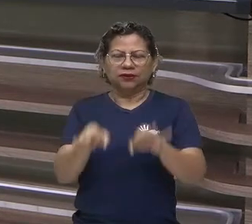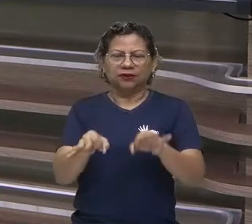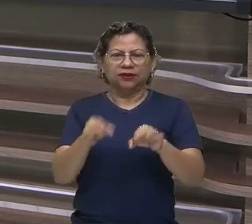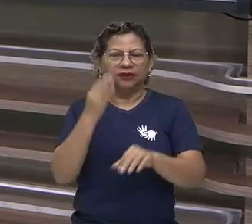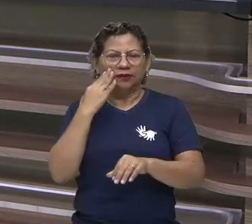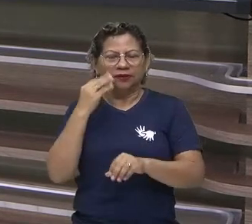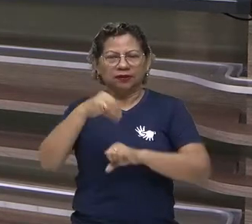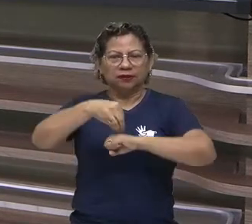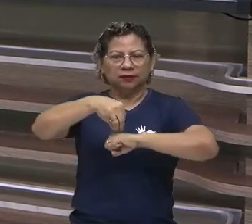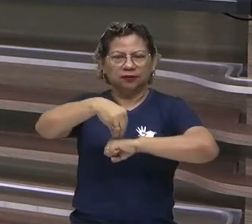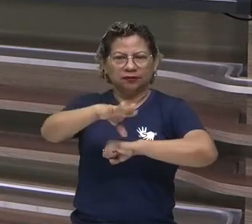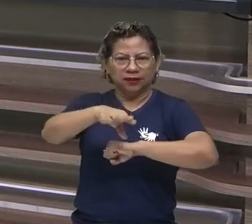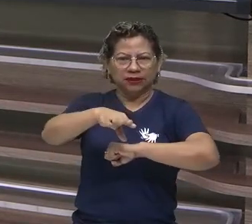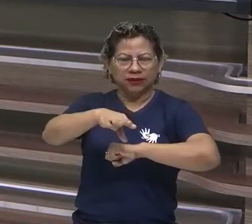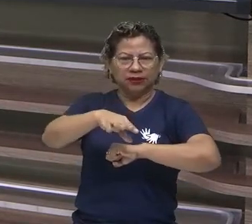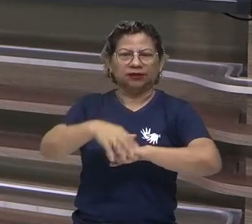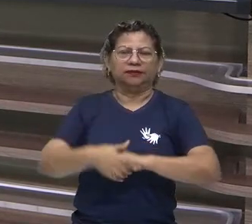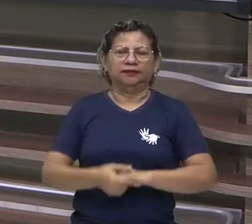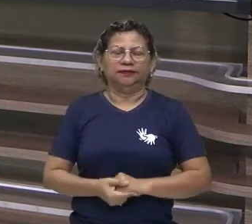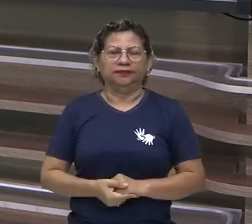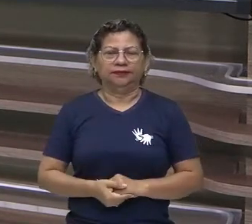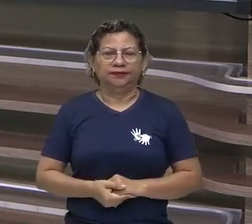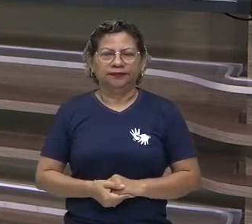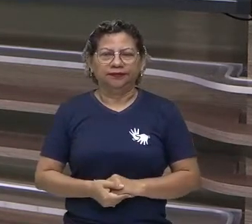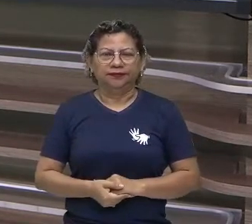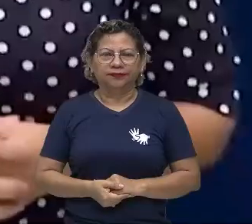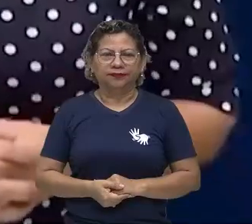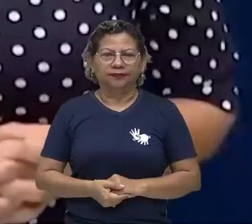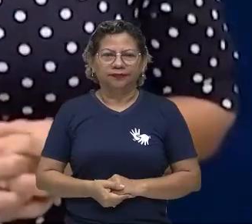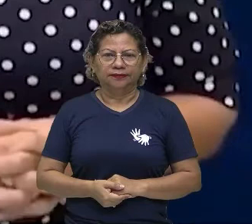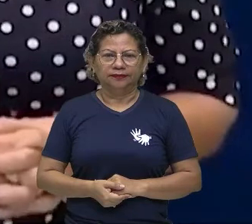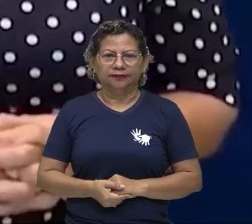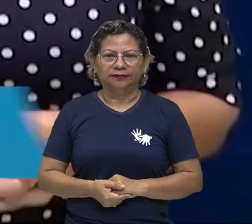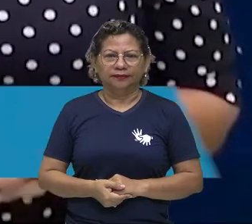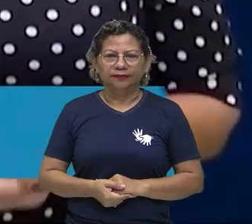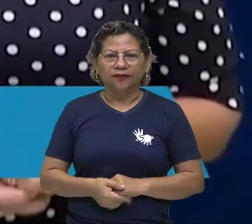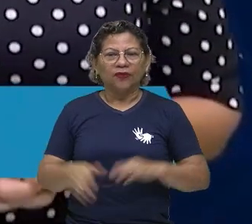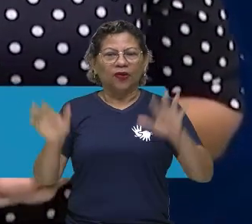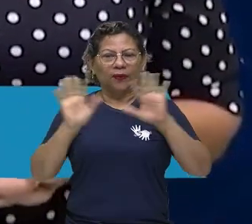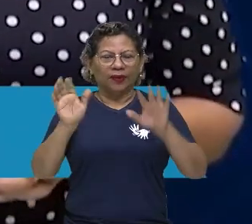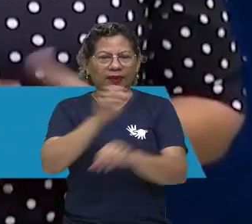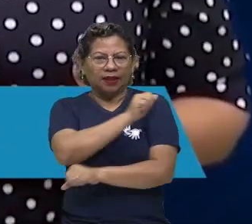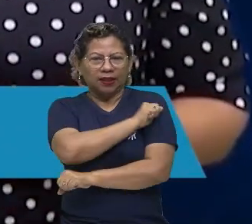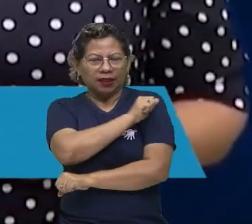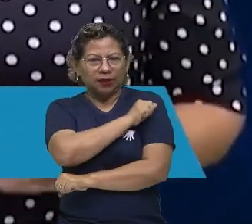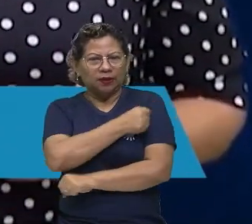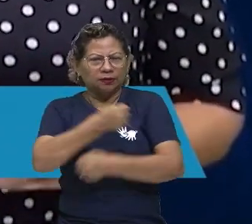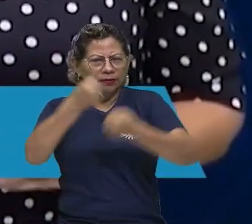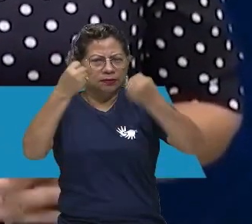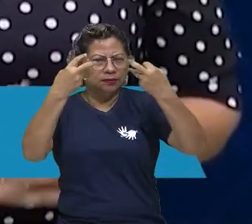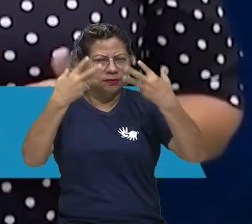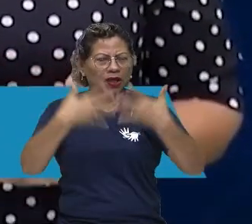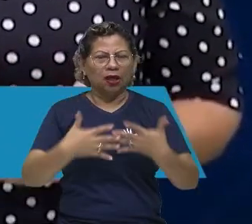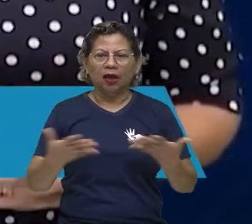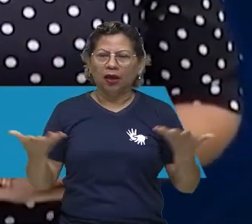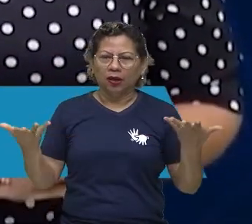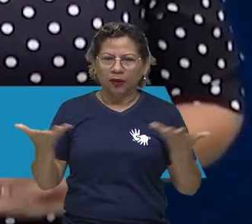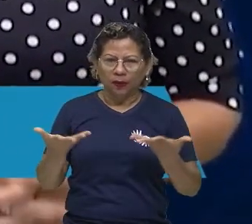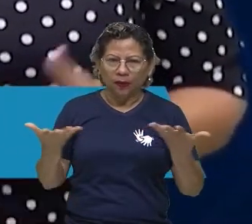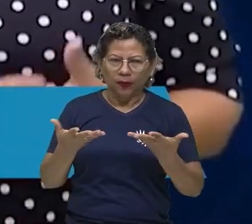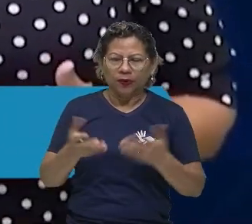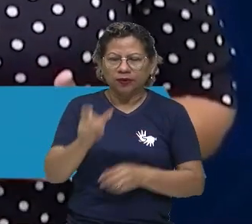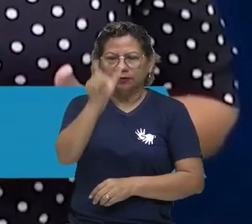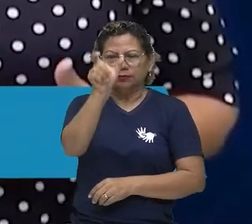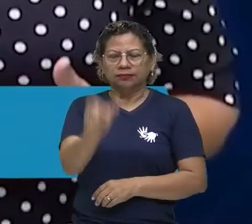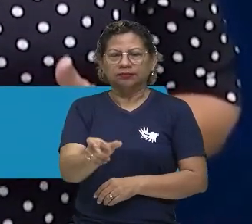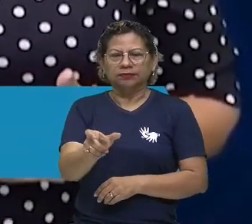prestar atenção aí quais são as dicas com esses cuidados Olá Londres o assunto que nós vamos abordar hoje é